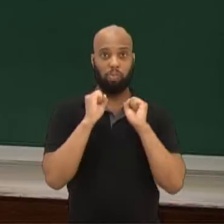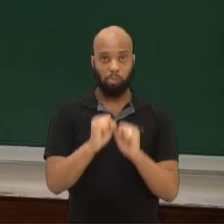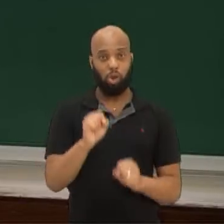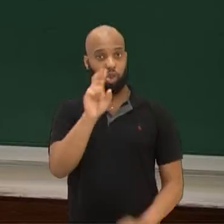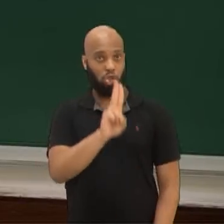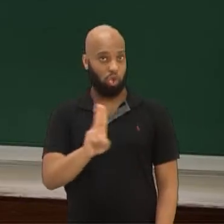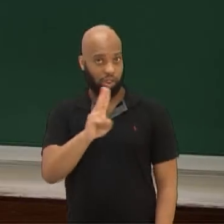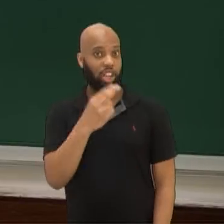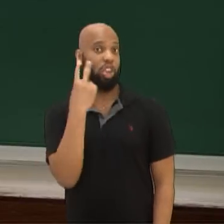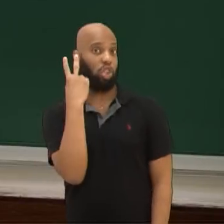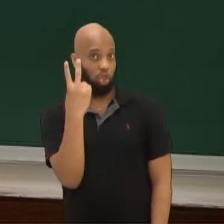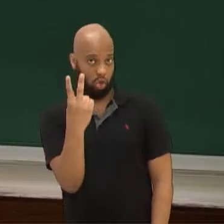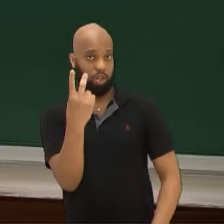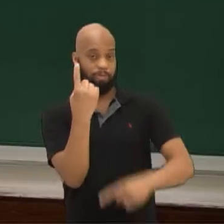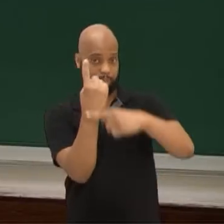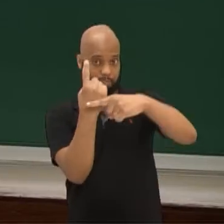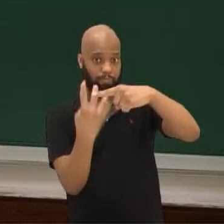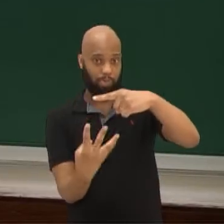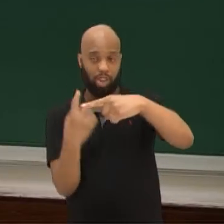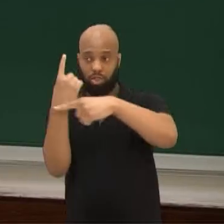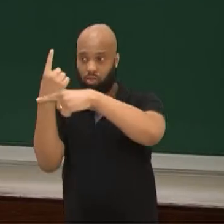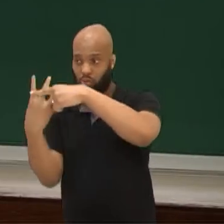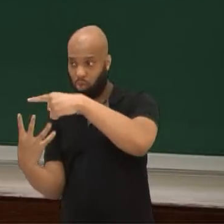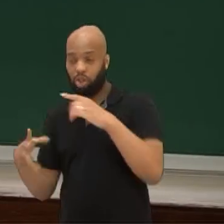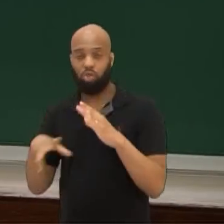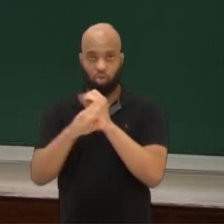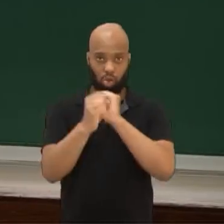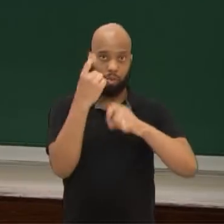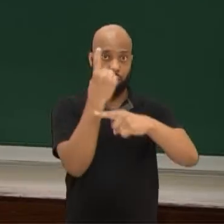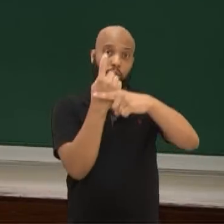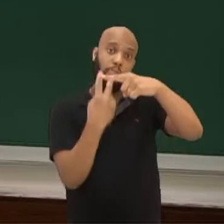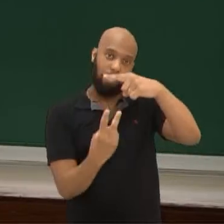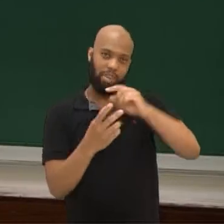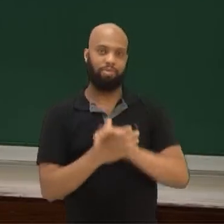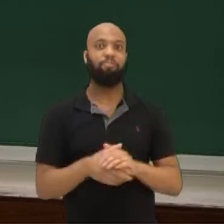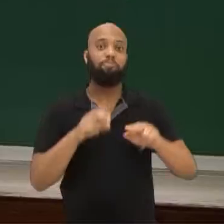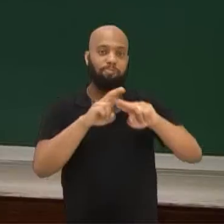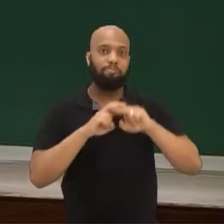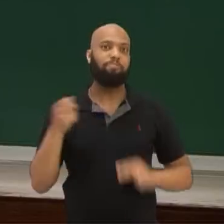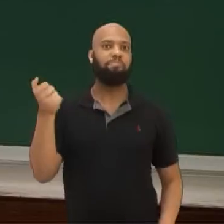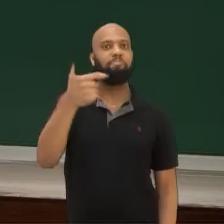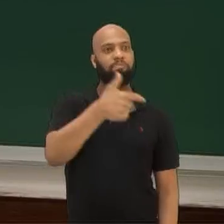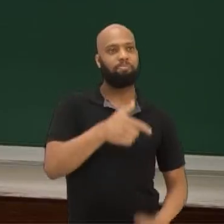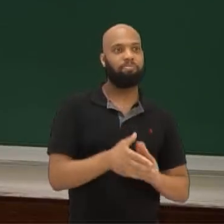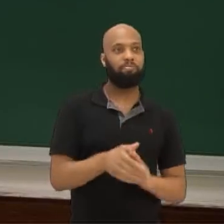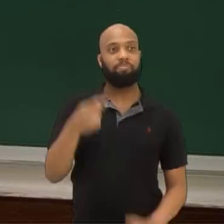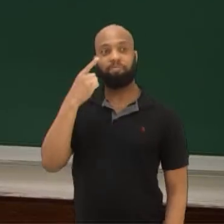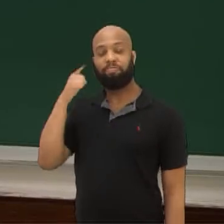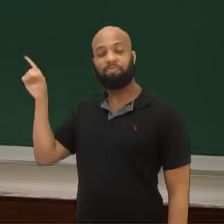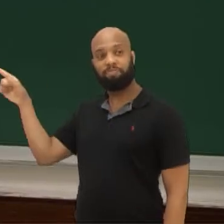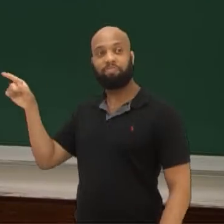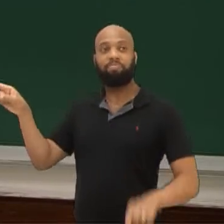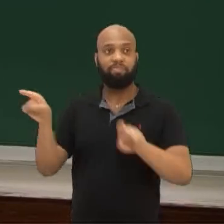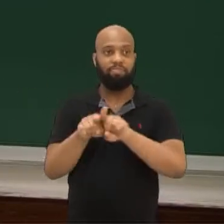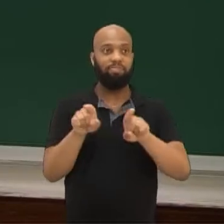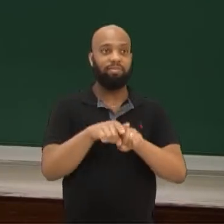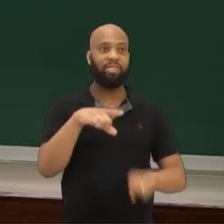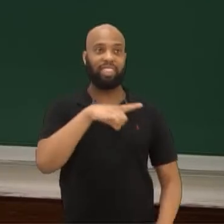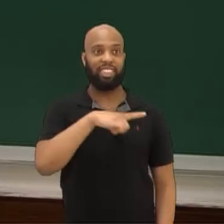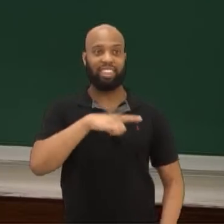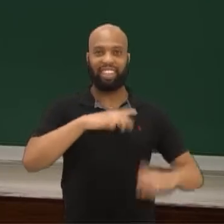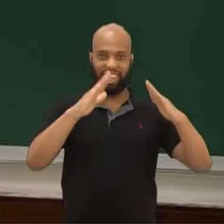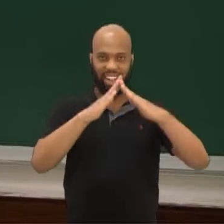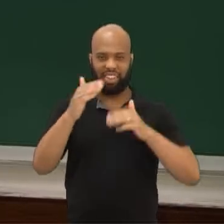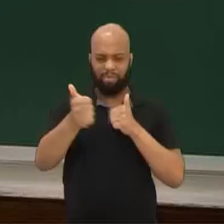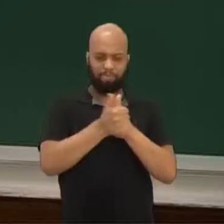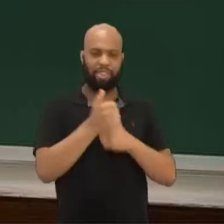de 1/4 da volta. Por isso que ele é maior, certo? Olha essa casa. Essa casa tem perto lá da minha